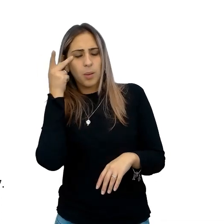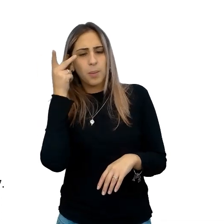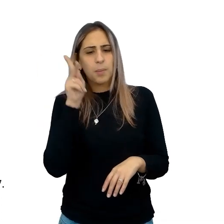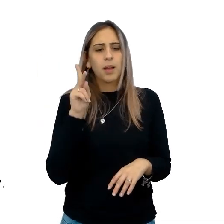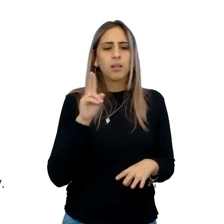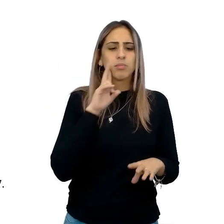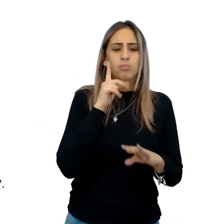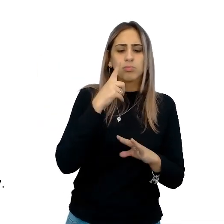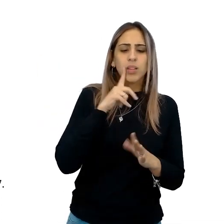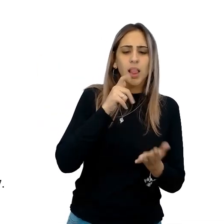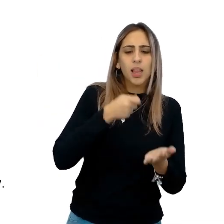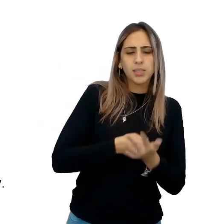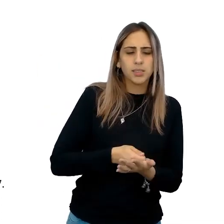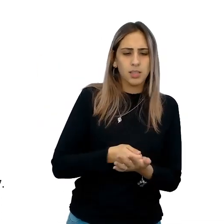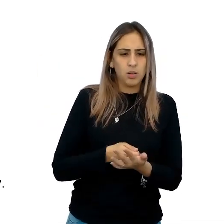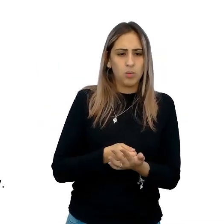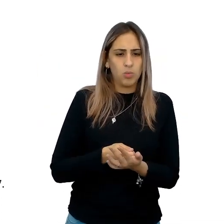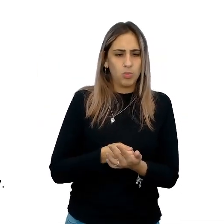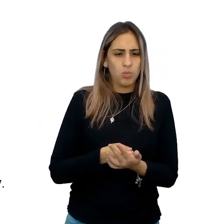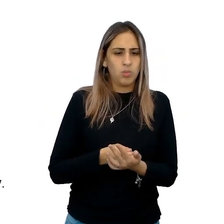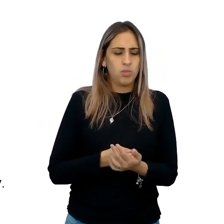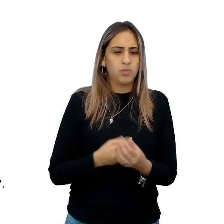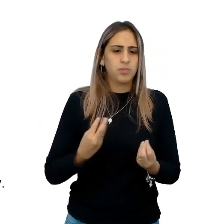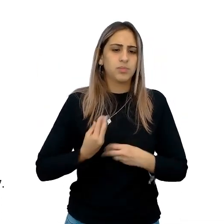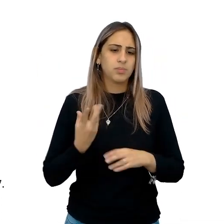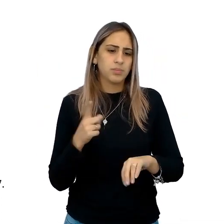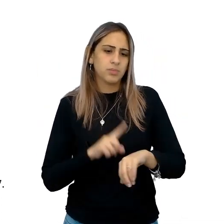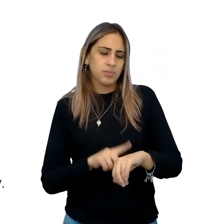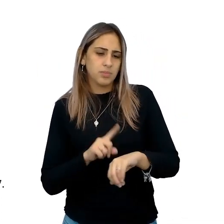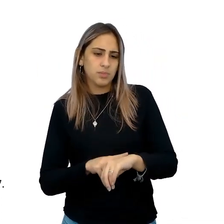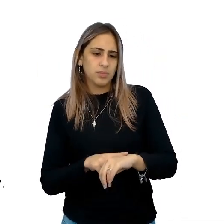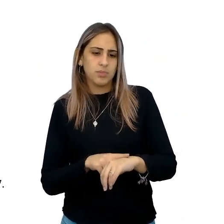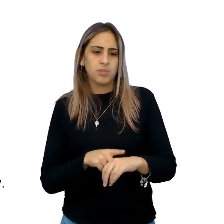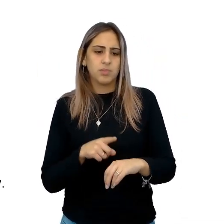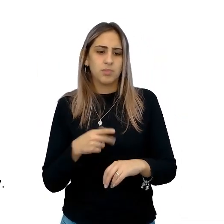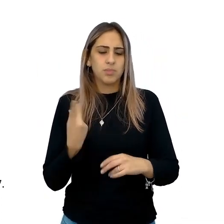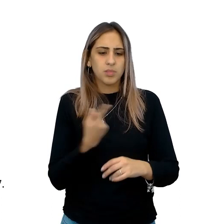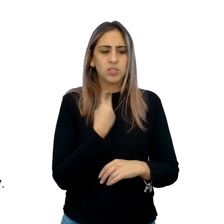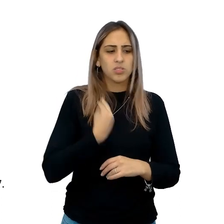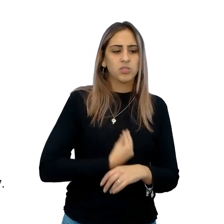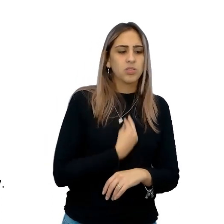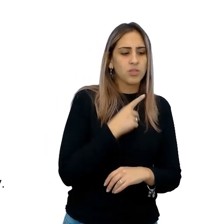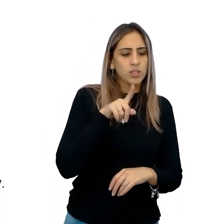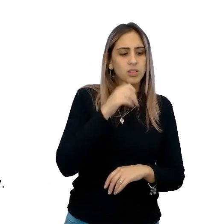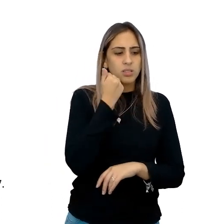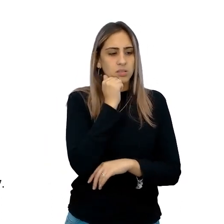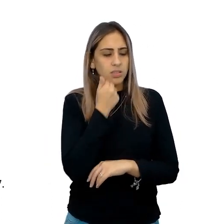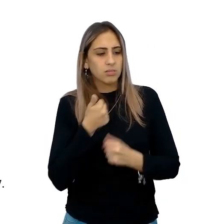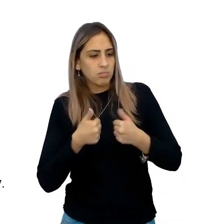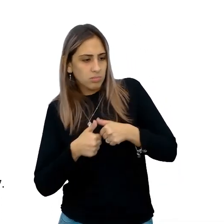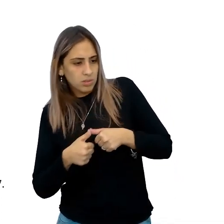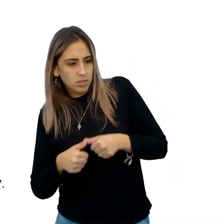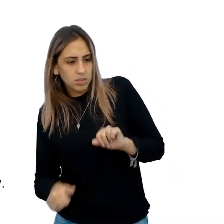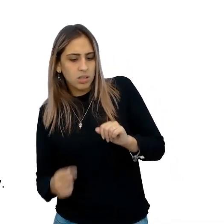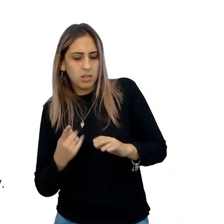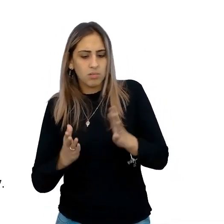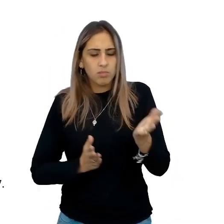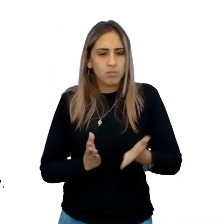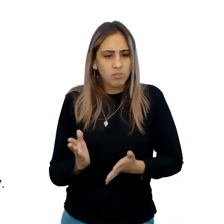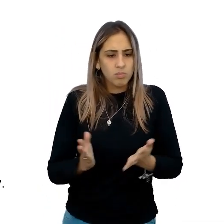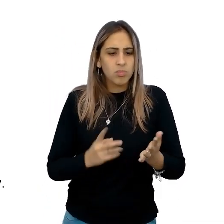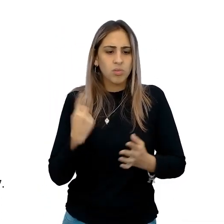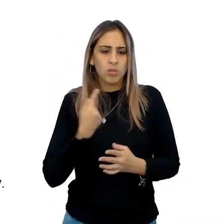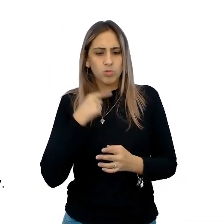tomada de decisão. Então, dada o momento histórico que a gente vive, que a ciência está tão aí imersa no